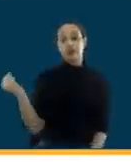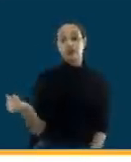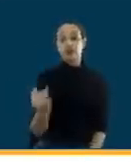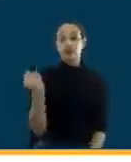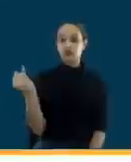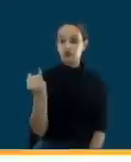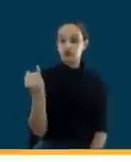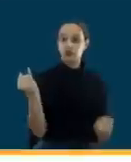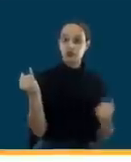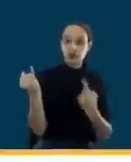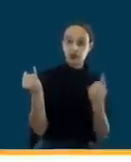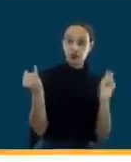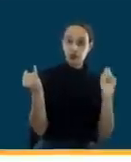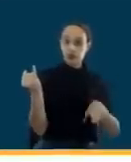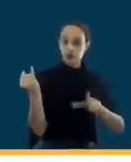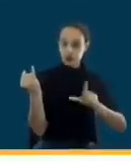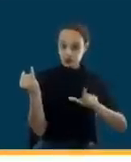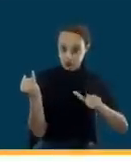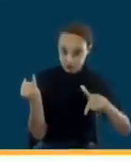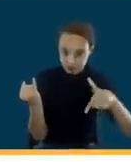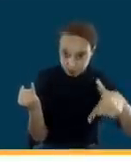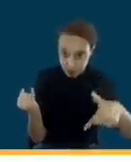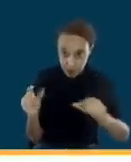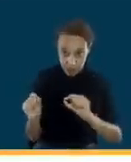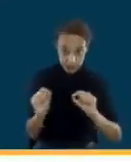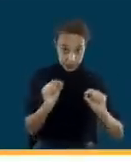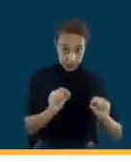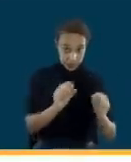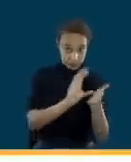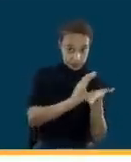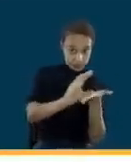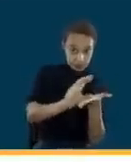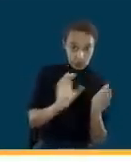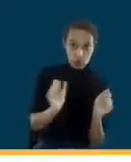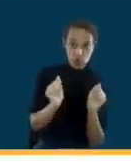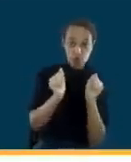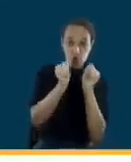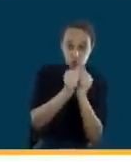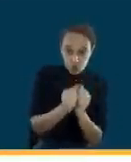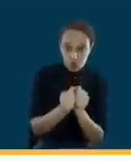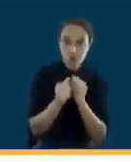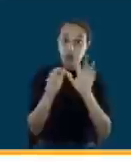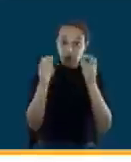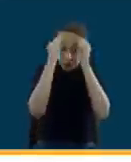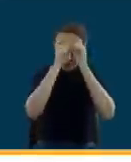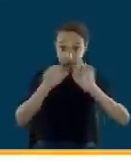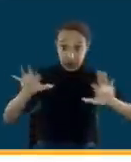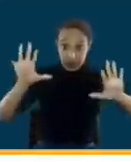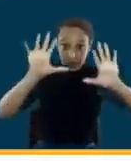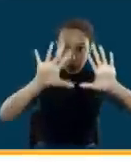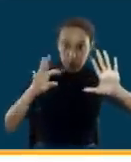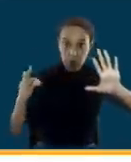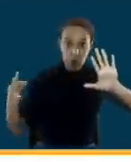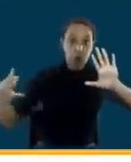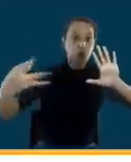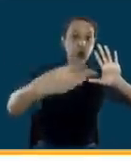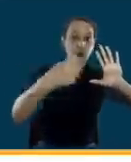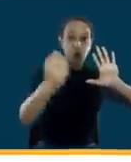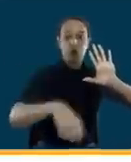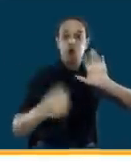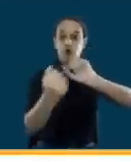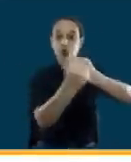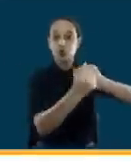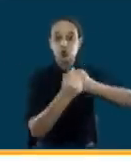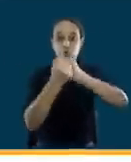e execute esses recursos de forma conjunta, da forma mais transparente possível, com a participação importante da